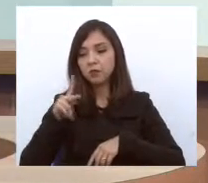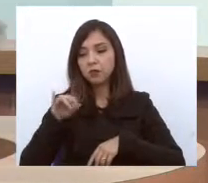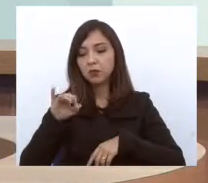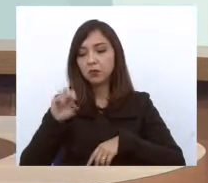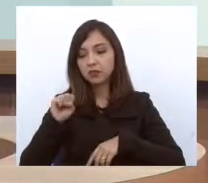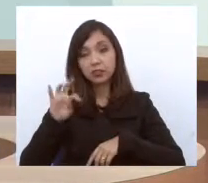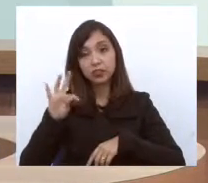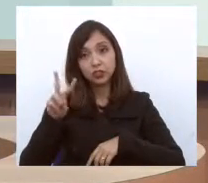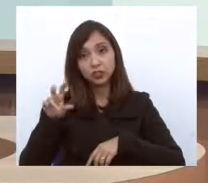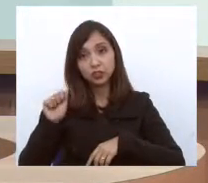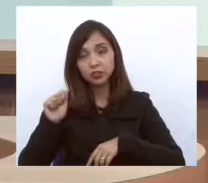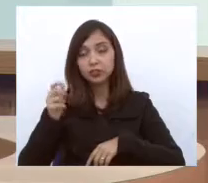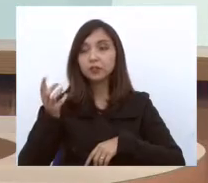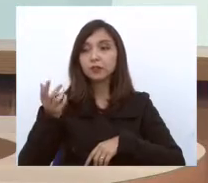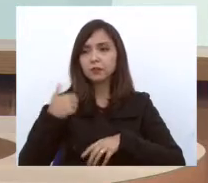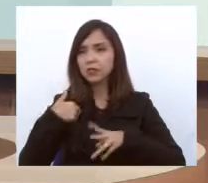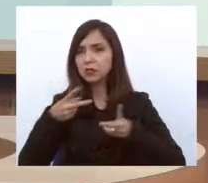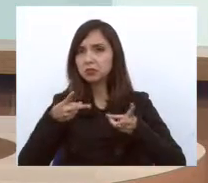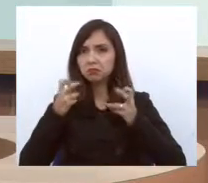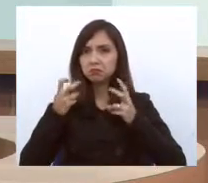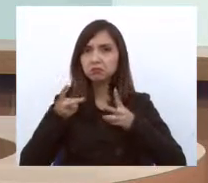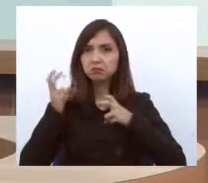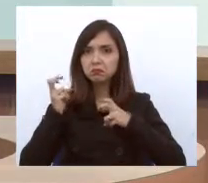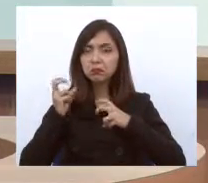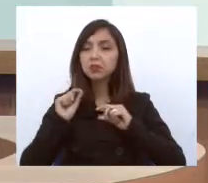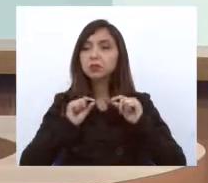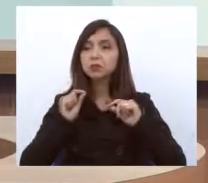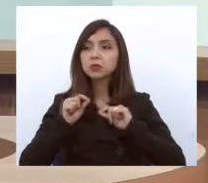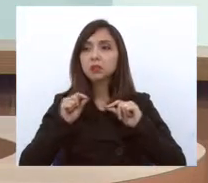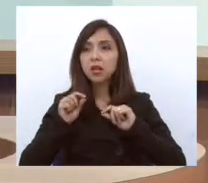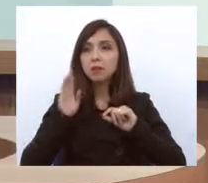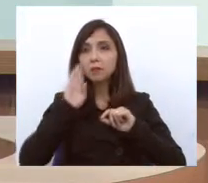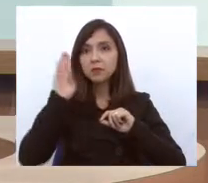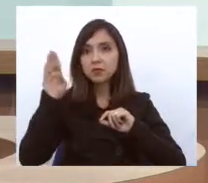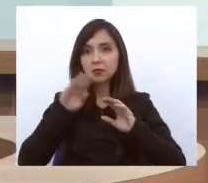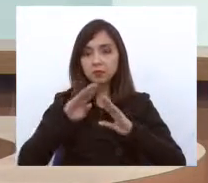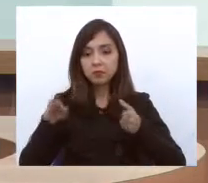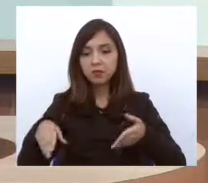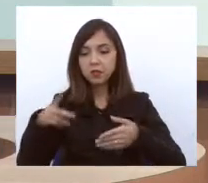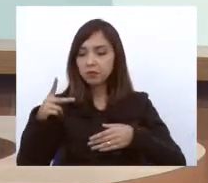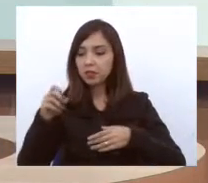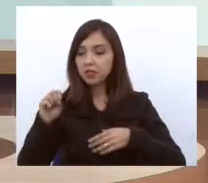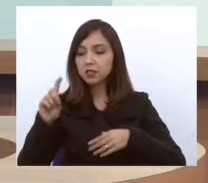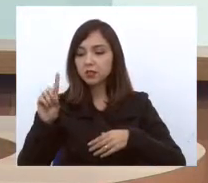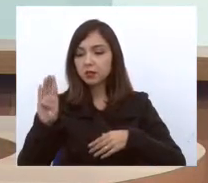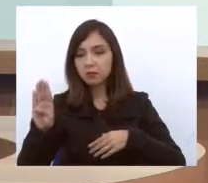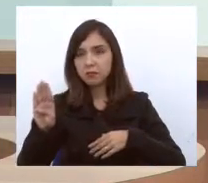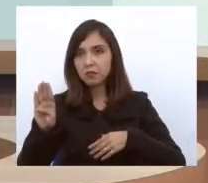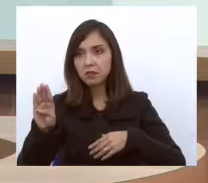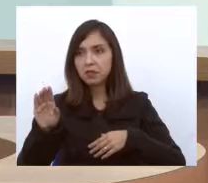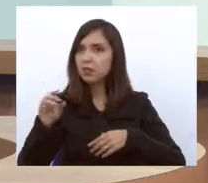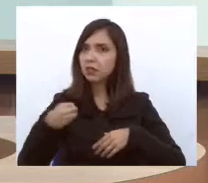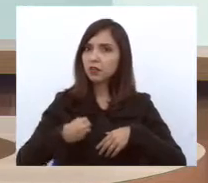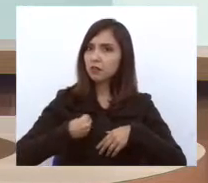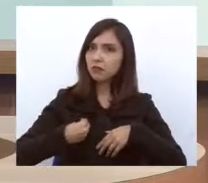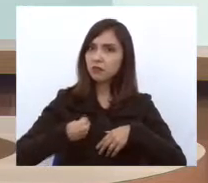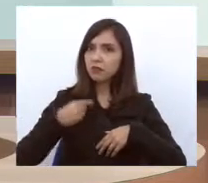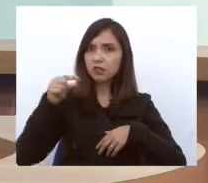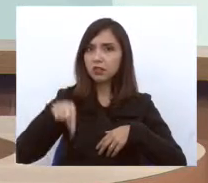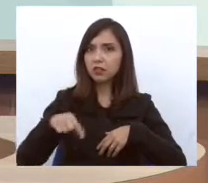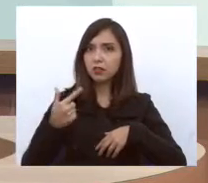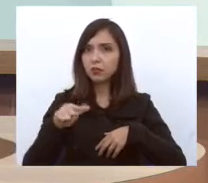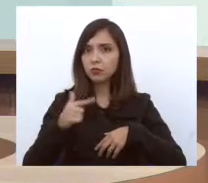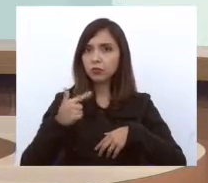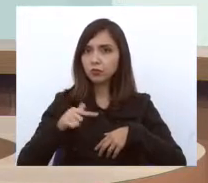eu... Pelo que eu percebi, principalmente a bancada do PSDB, não estava aqui para votar. E eles